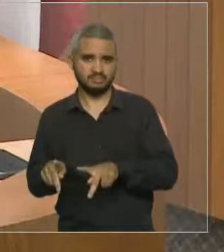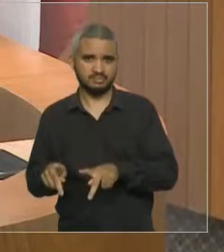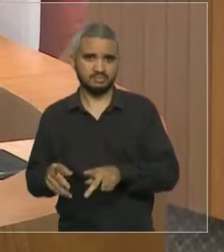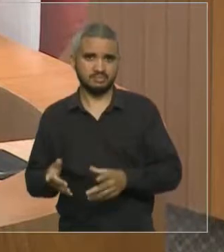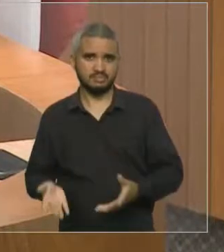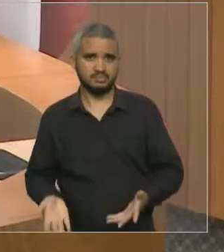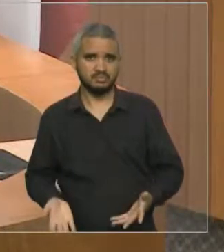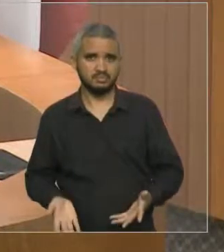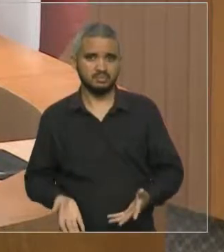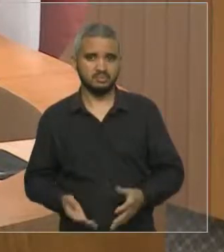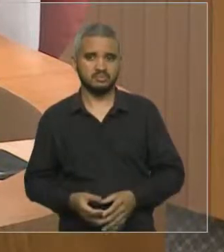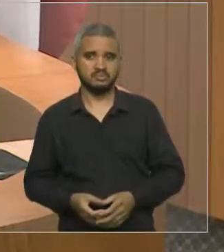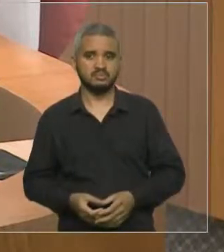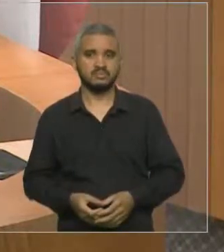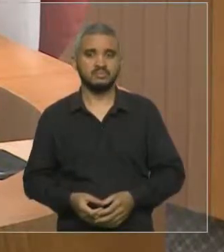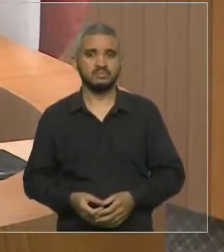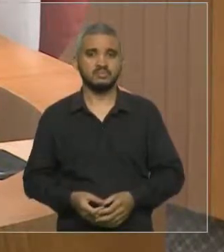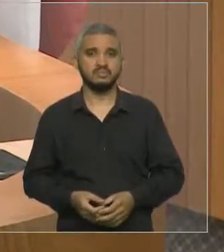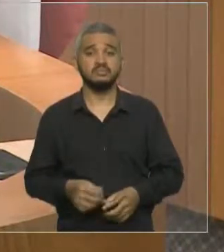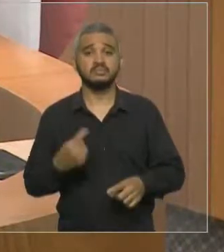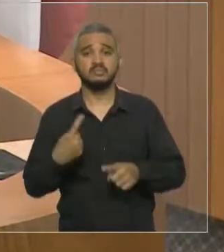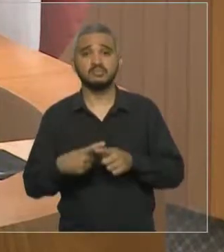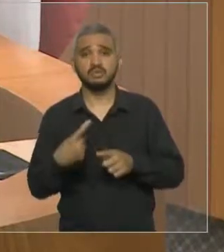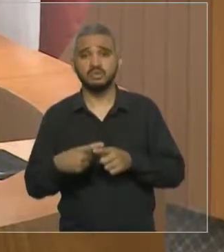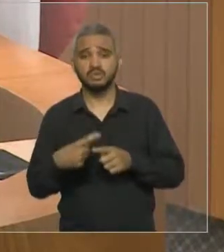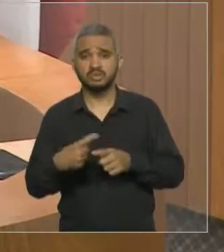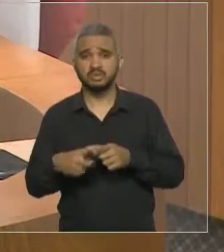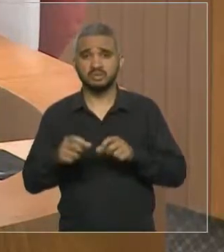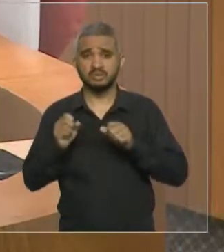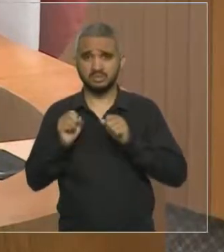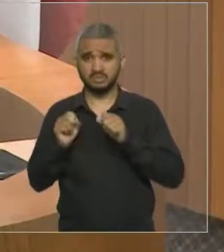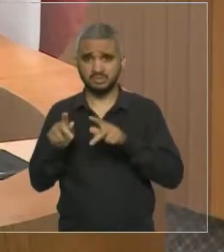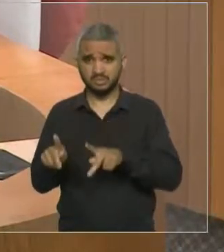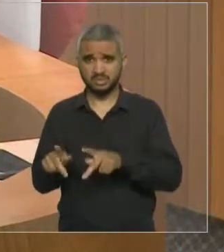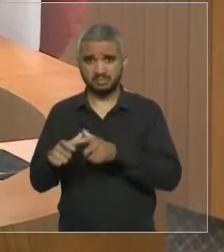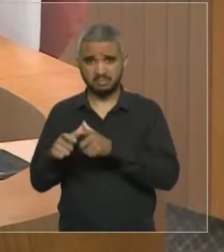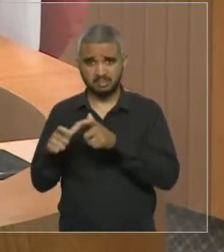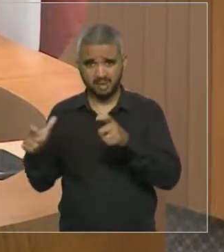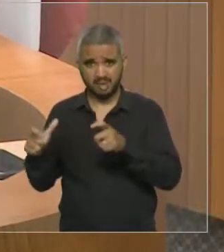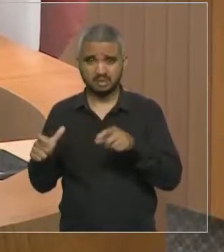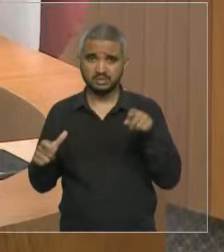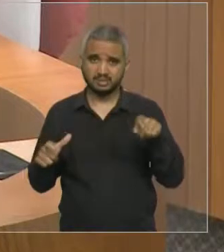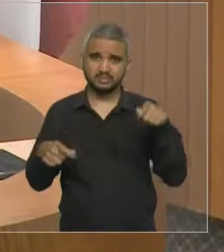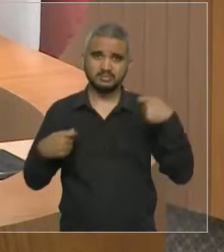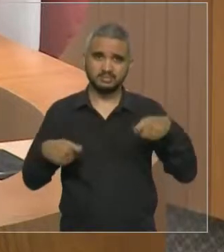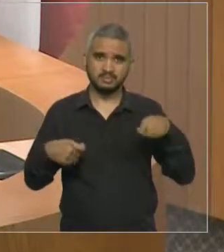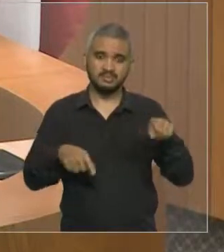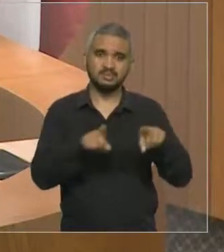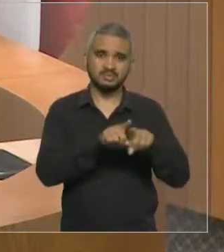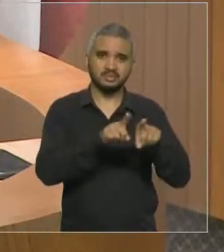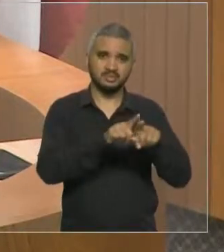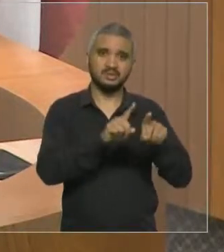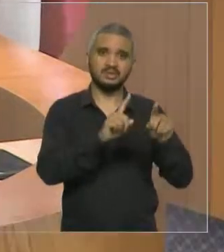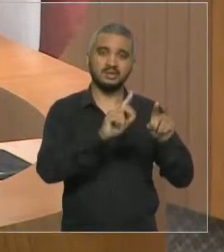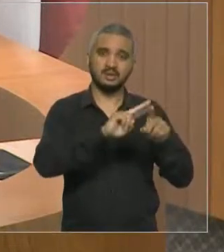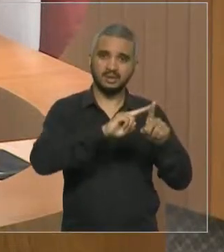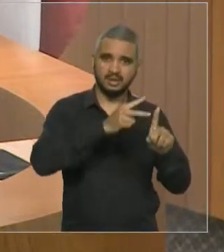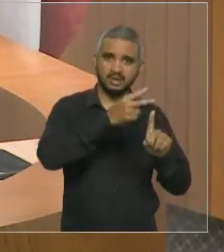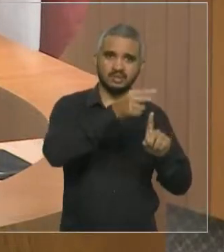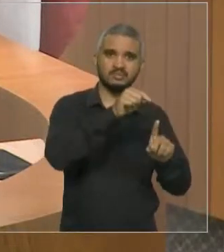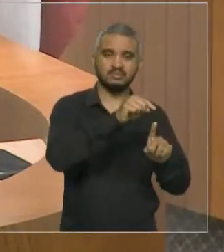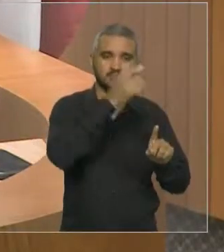inicia com aumento da contribuição patronal quer que o governo do estado paga e em algum momento há de se discutir mecanismos para